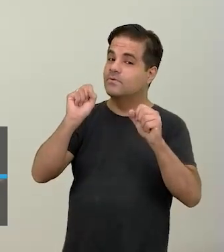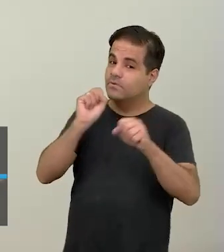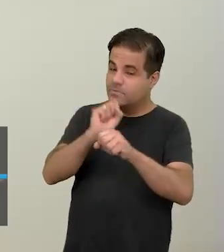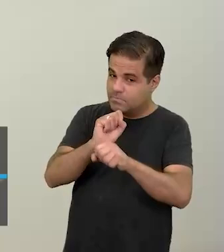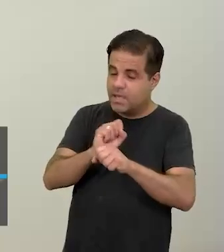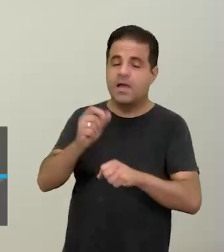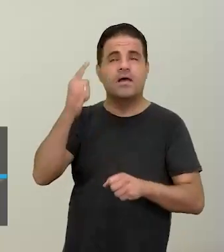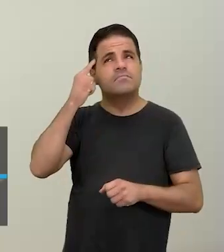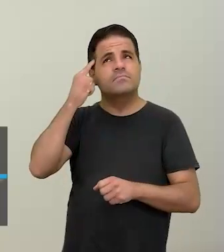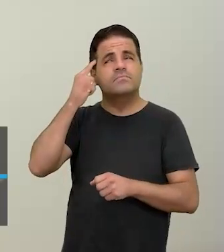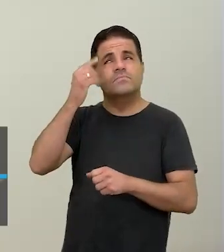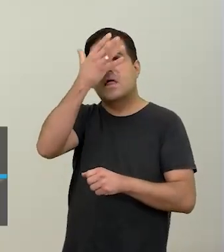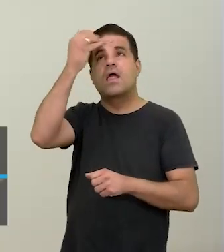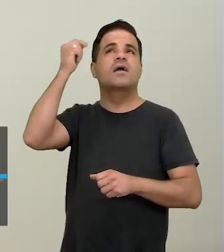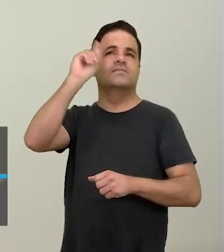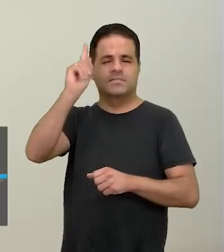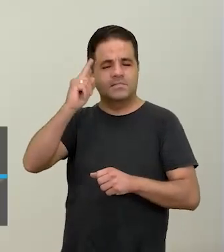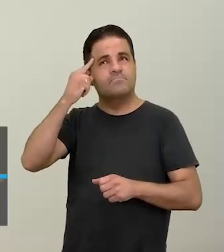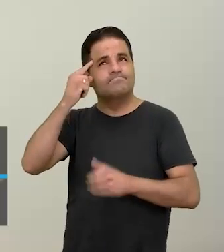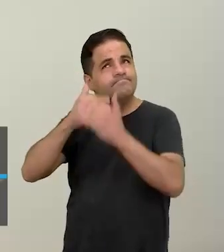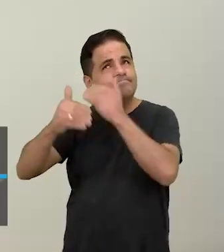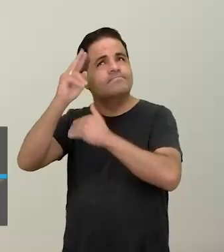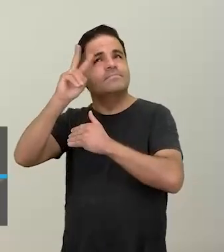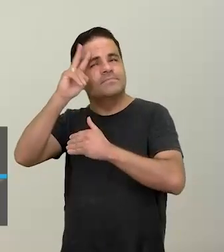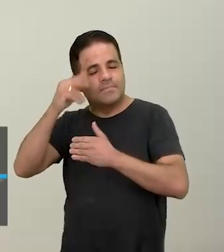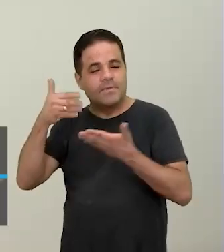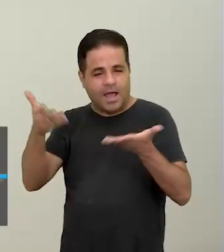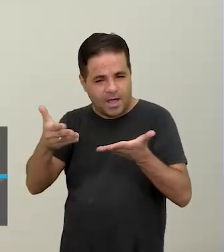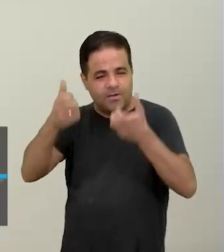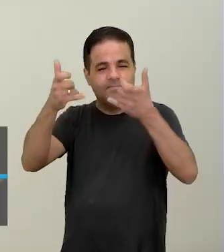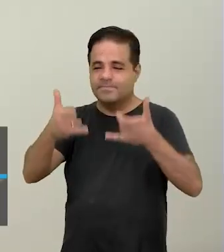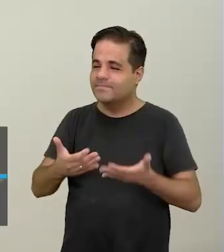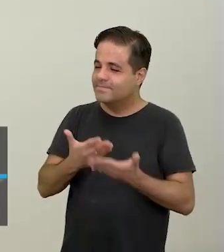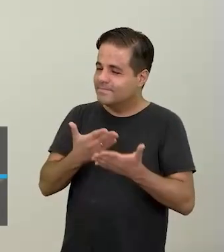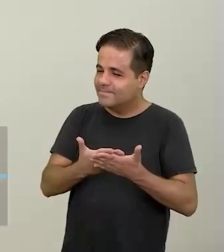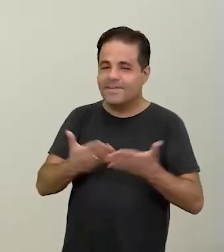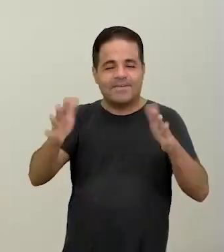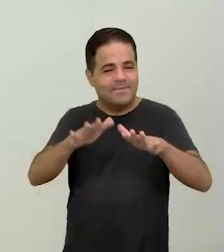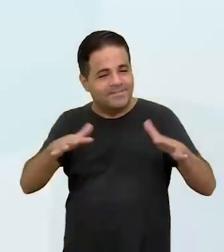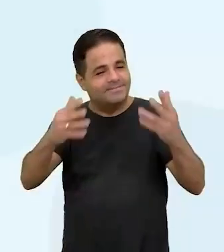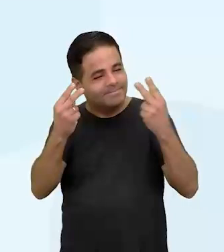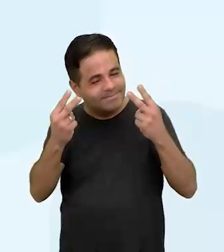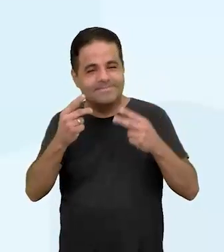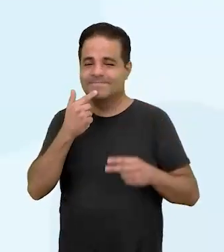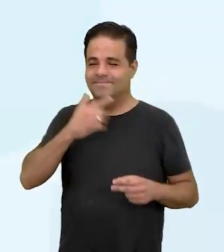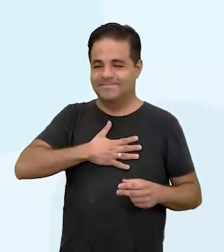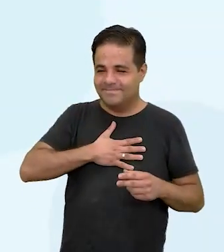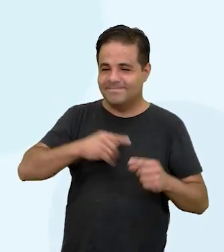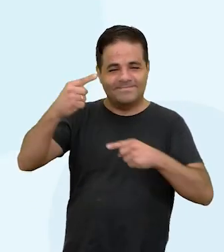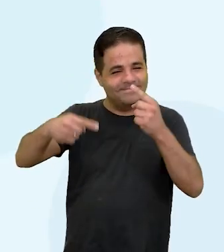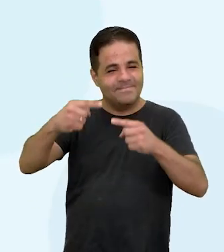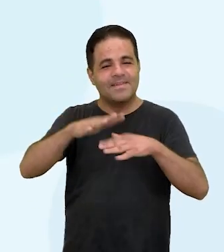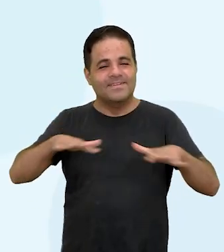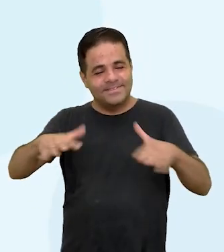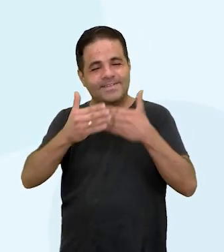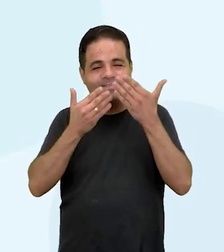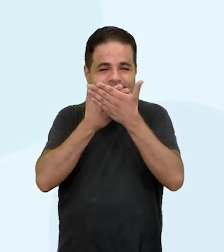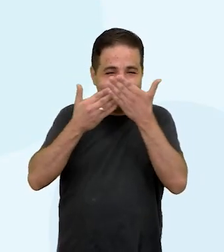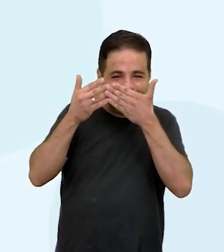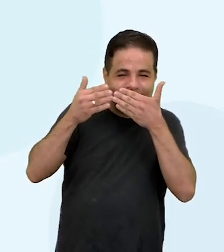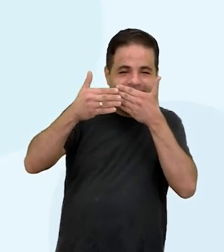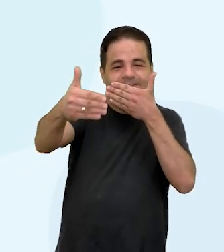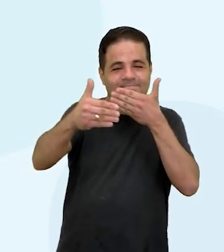esteja, assim, muito lá atrás na memória de vocês. Porque o nome da nossa aula de hoje é Eu Não Gosto de